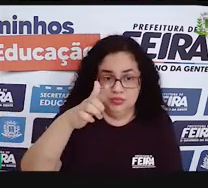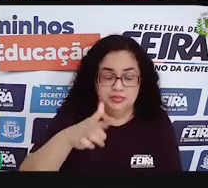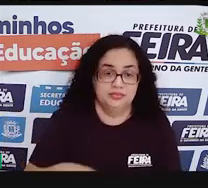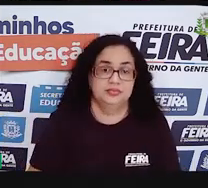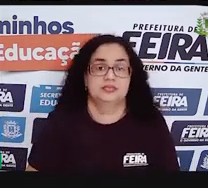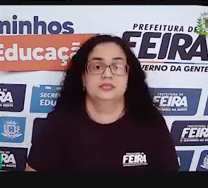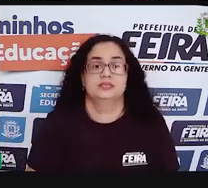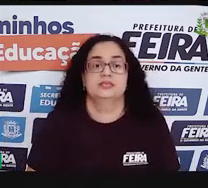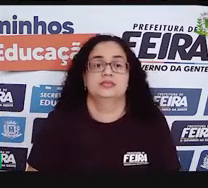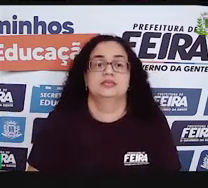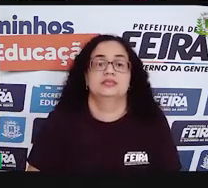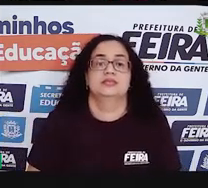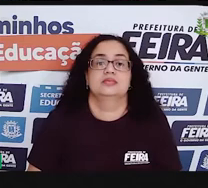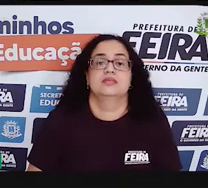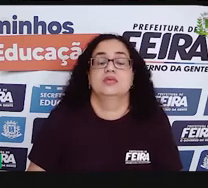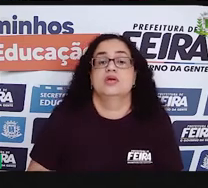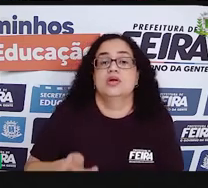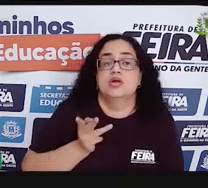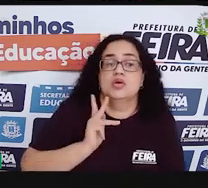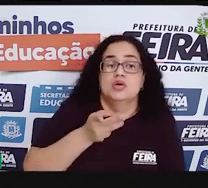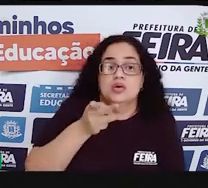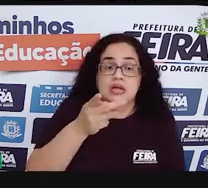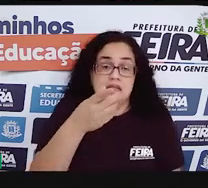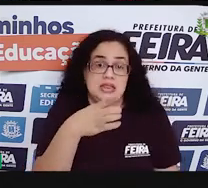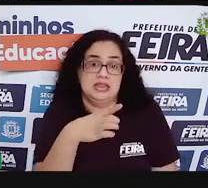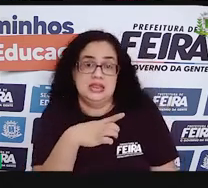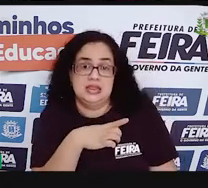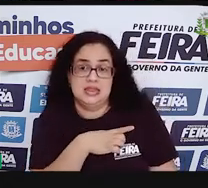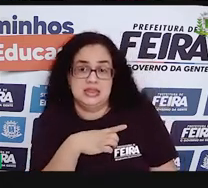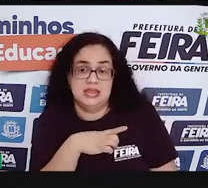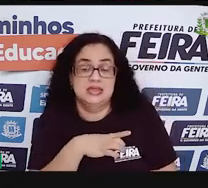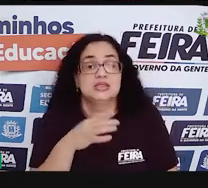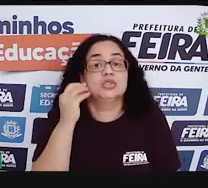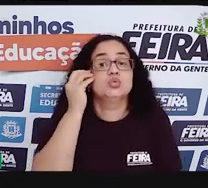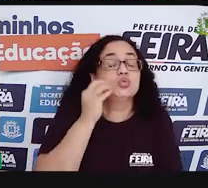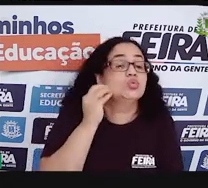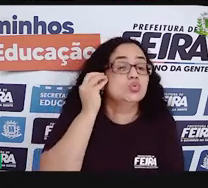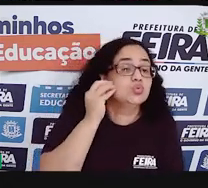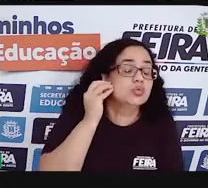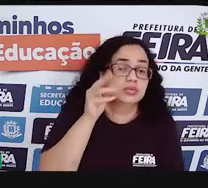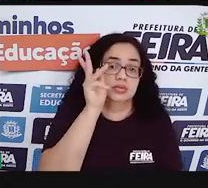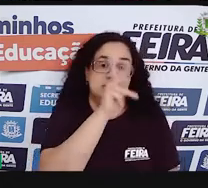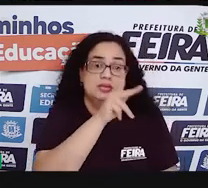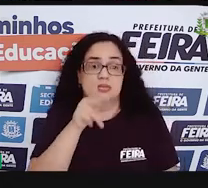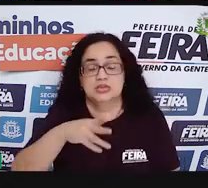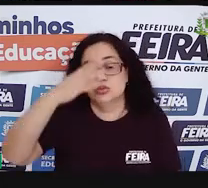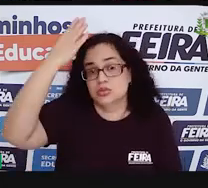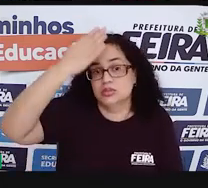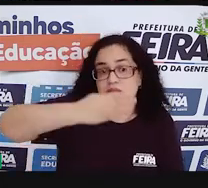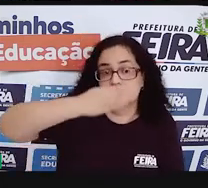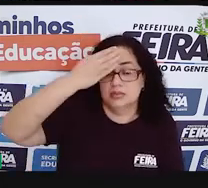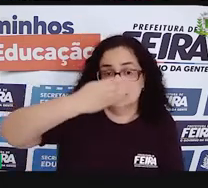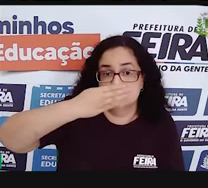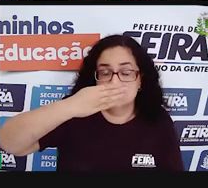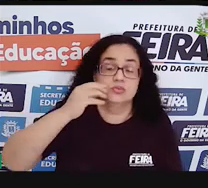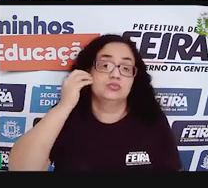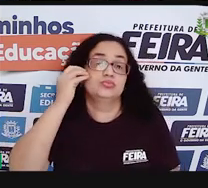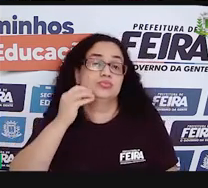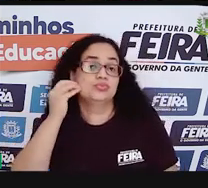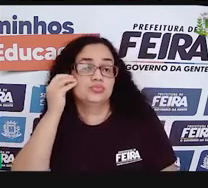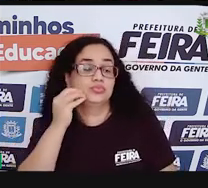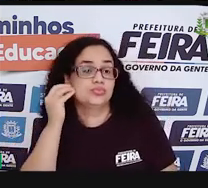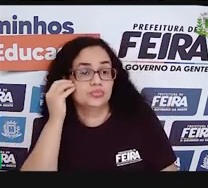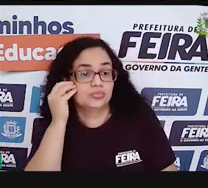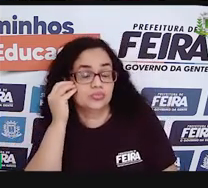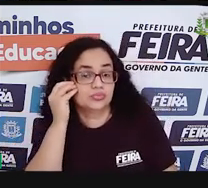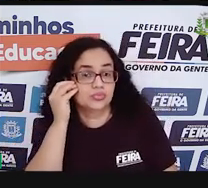outro? Então, vamos lá para ver se as constatações, né, da experiência que a Pró vai colocar aqui, vai expor agora, se elas